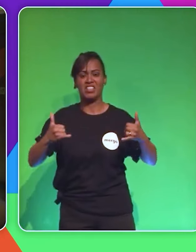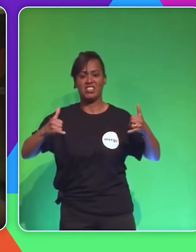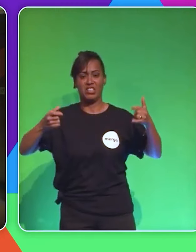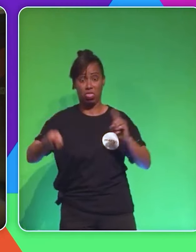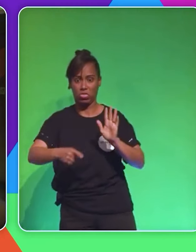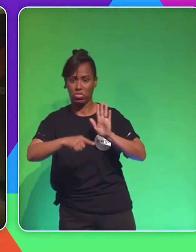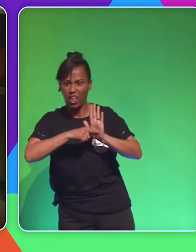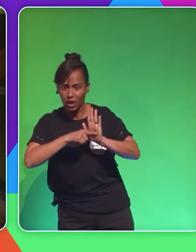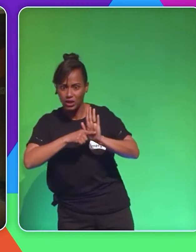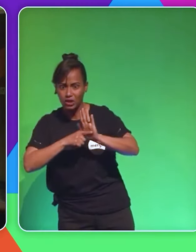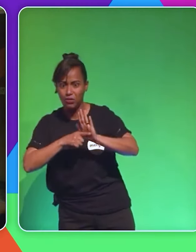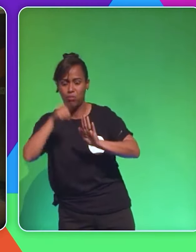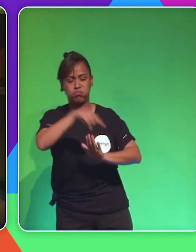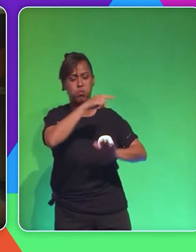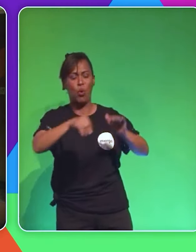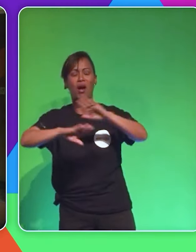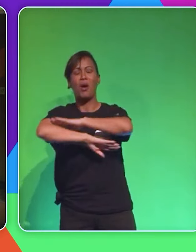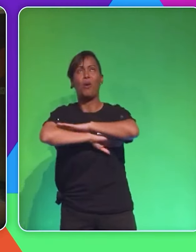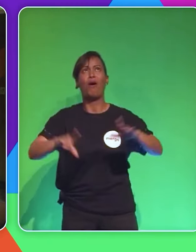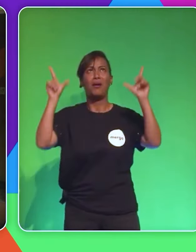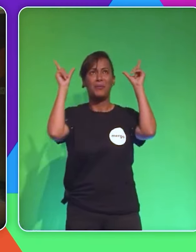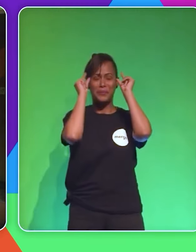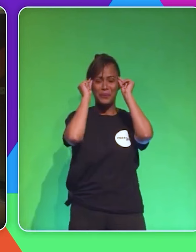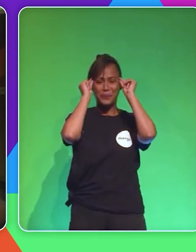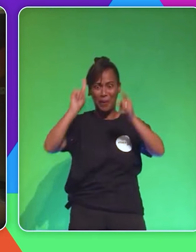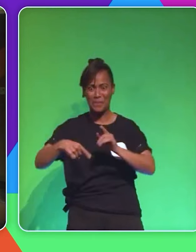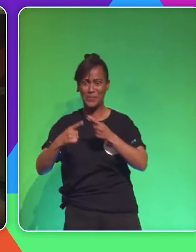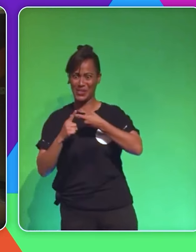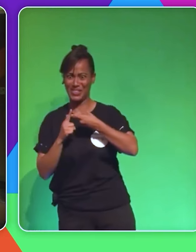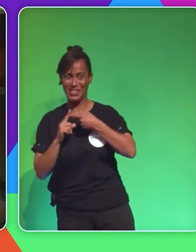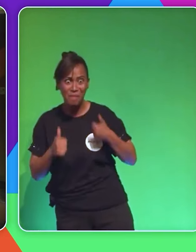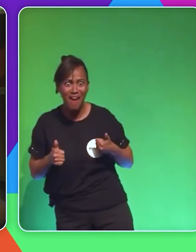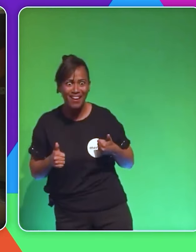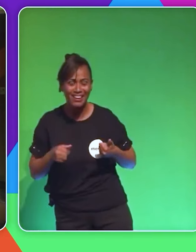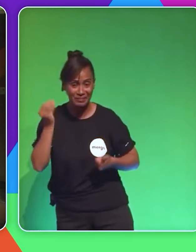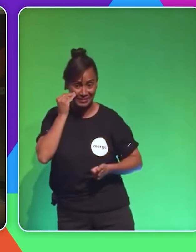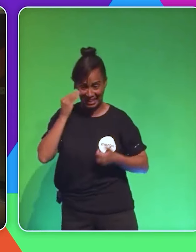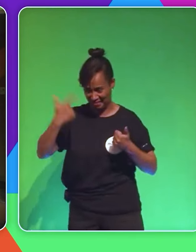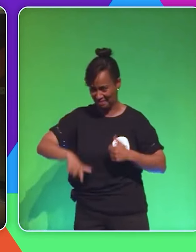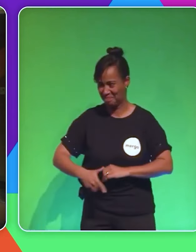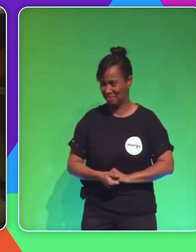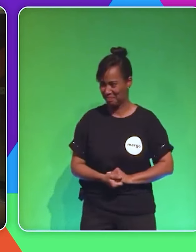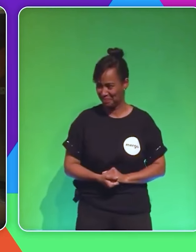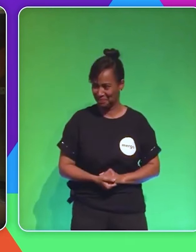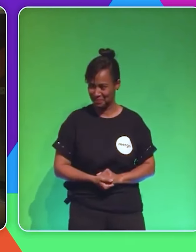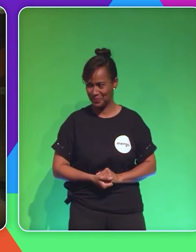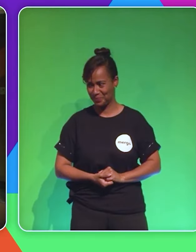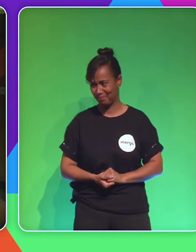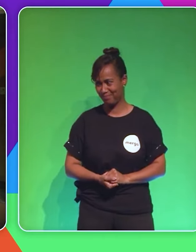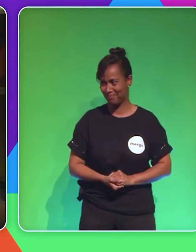Inclusive a zica que deu na minha palestra tá bom tá